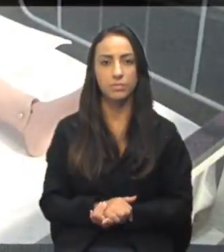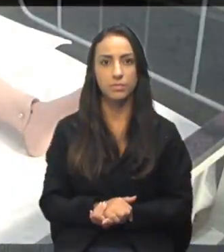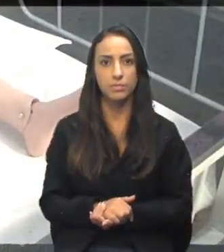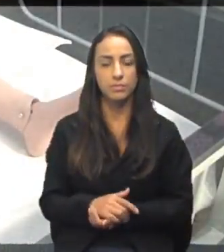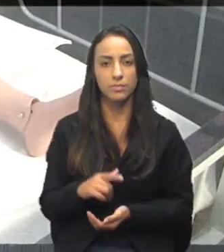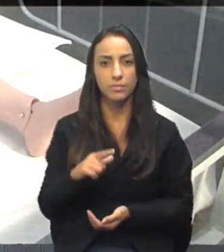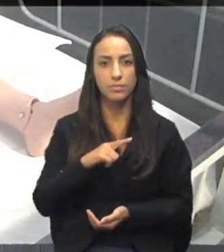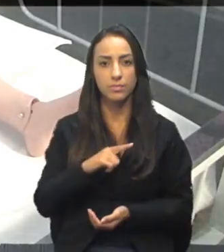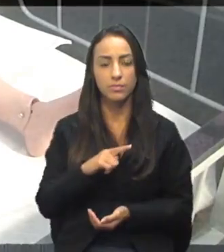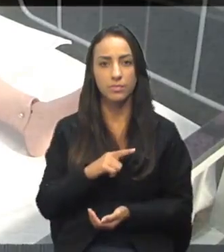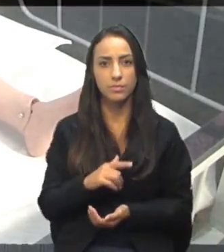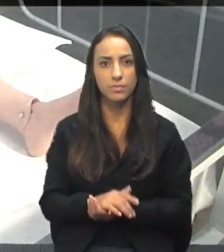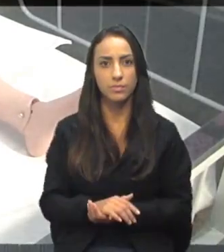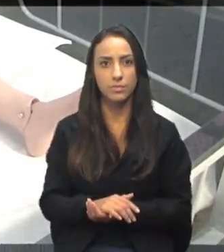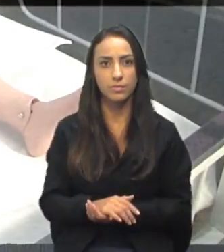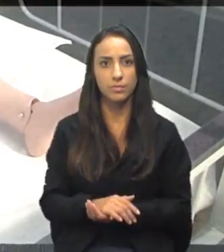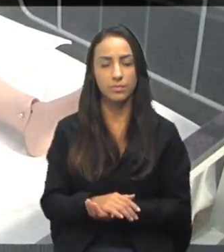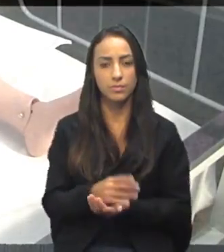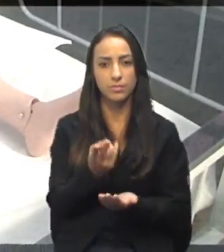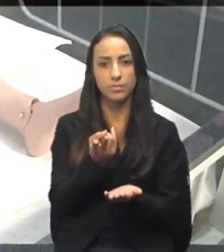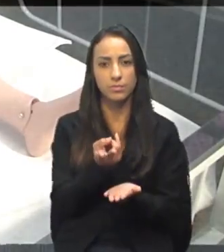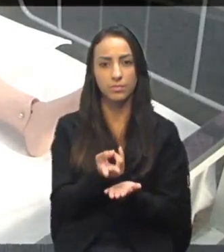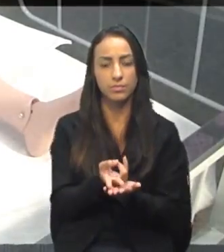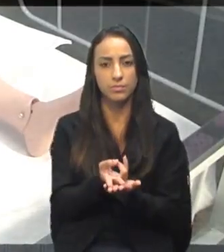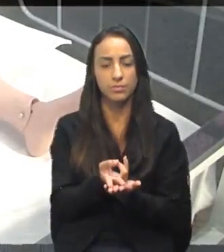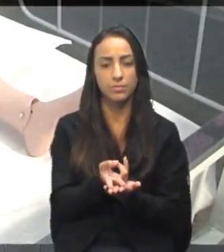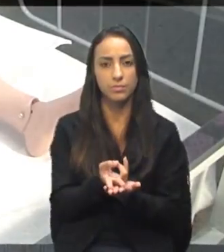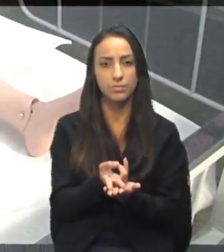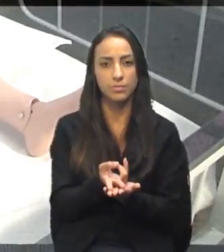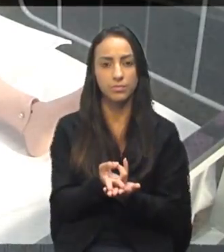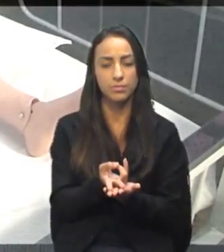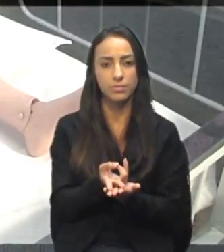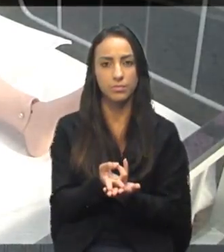Nós temos, então, a posição aqui